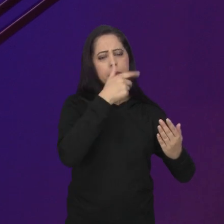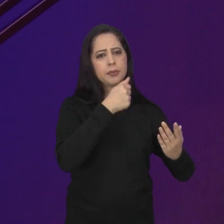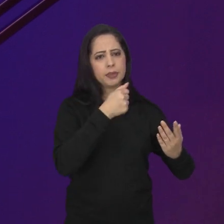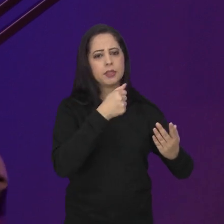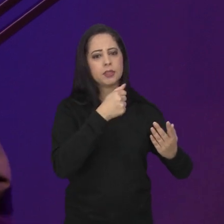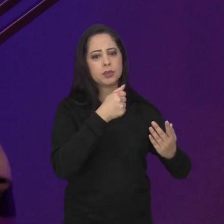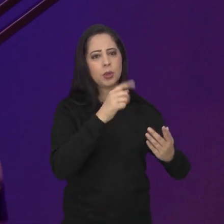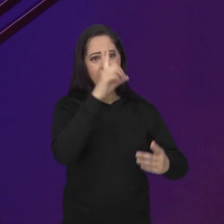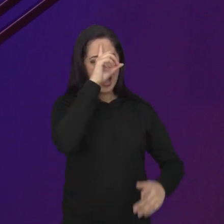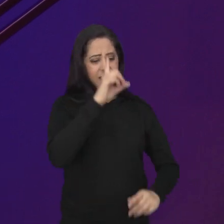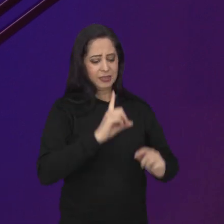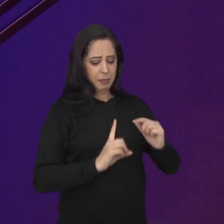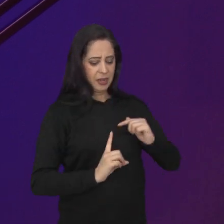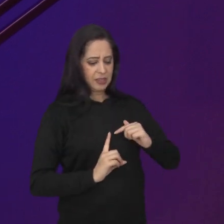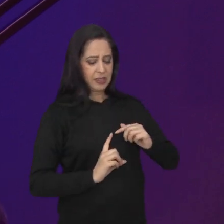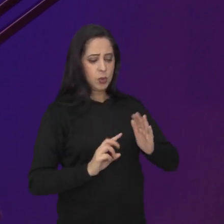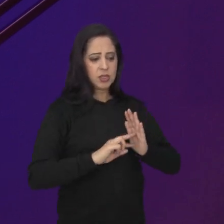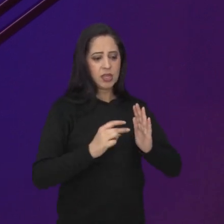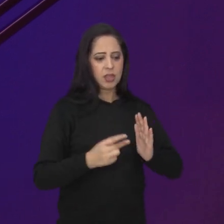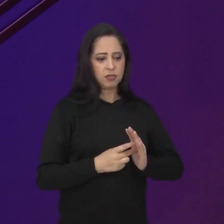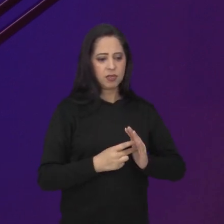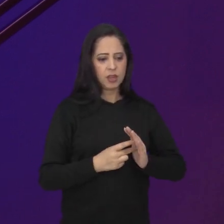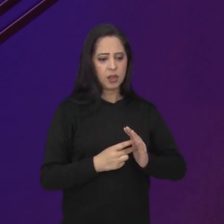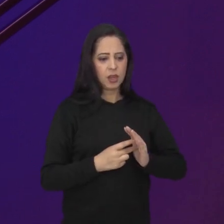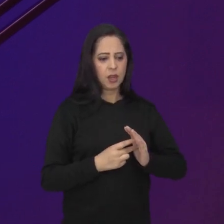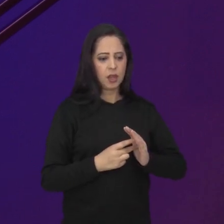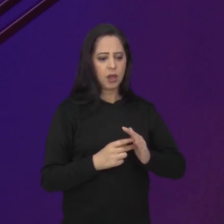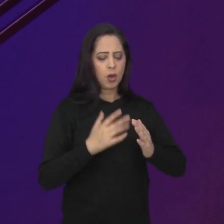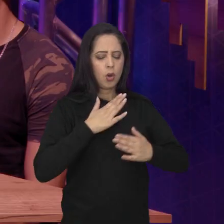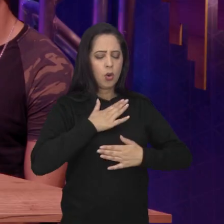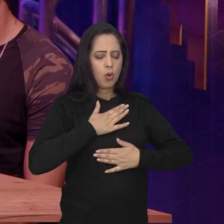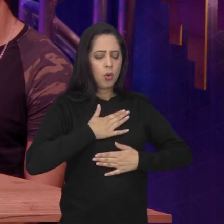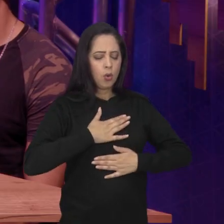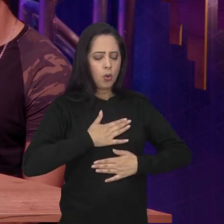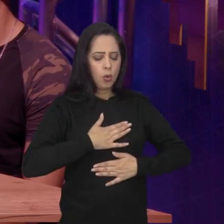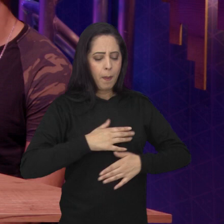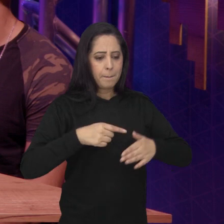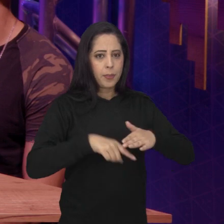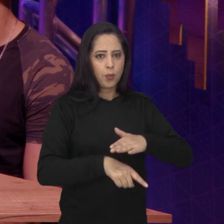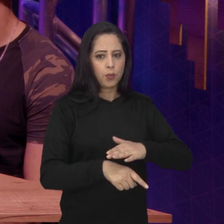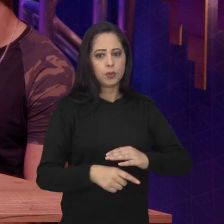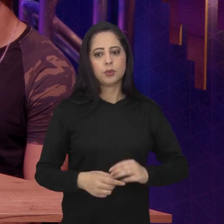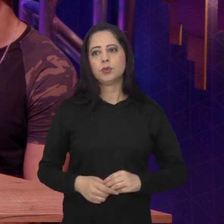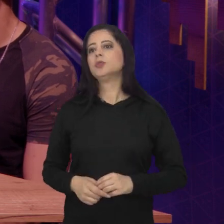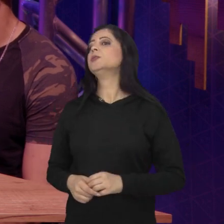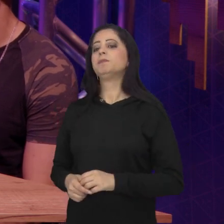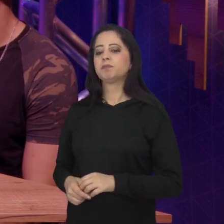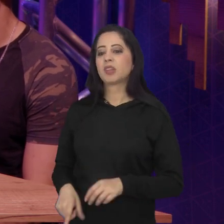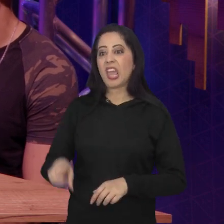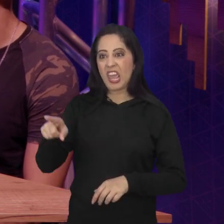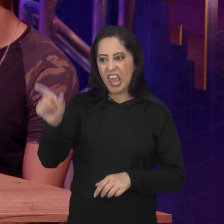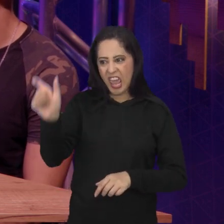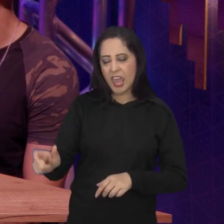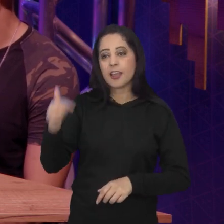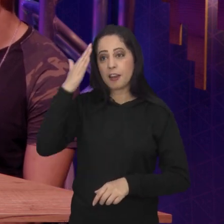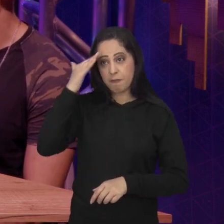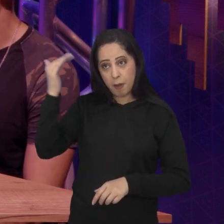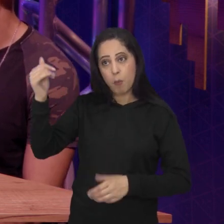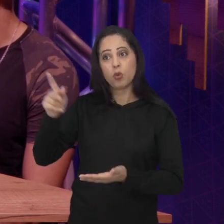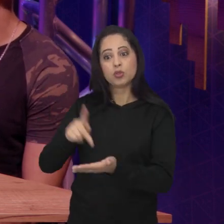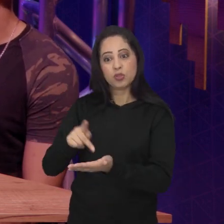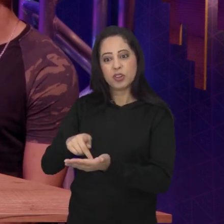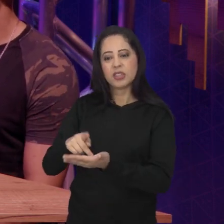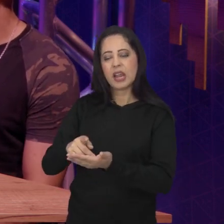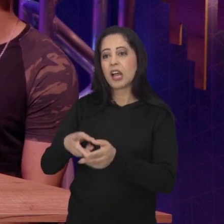sabe, de colocar a depressão como um descanso profundo. E eu acho interessante você falar do Jim Carrey, Vic,